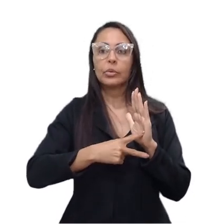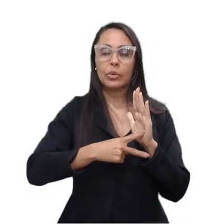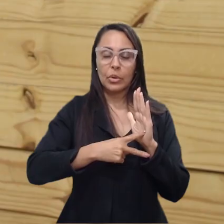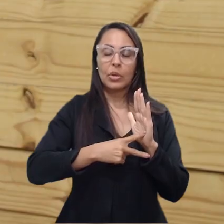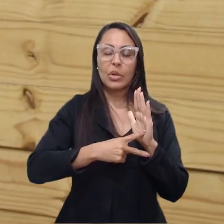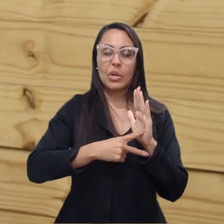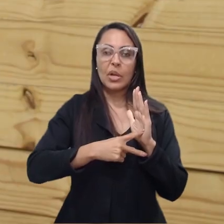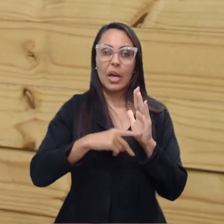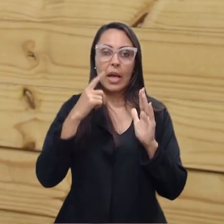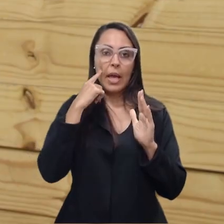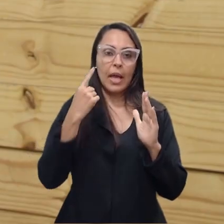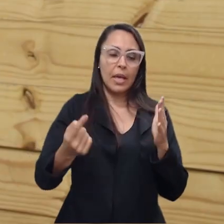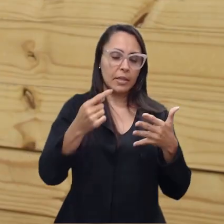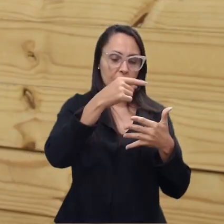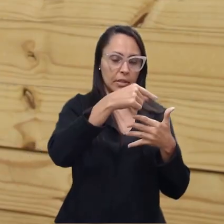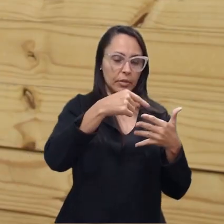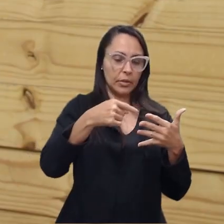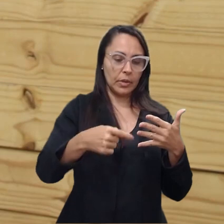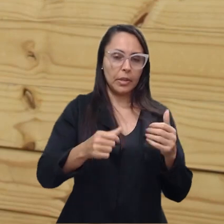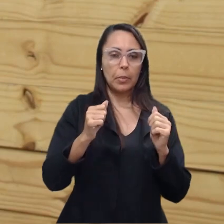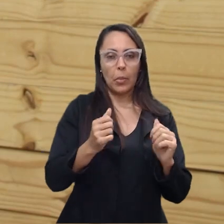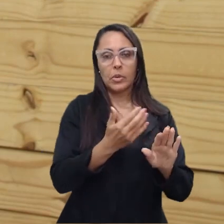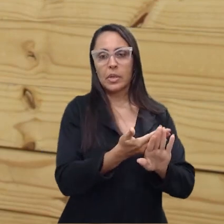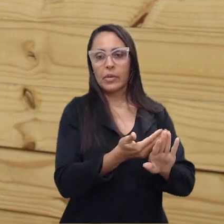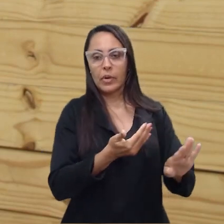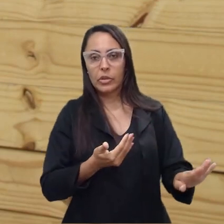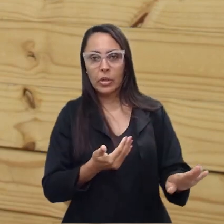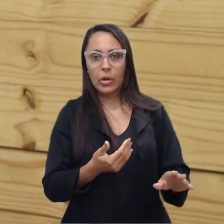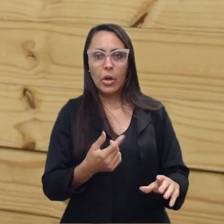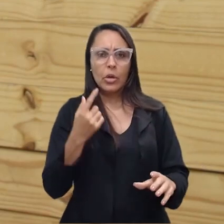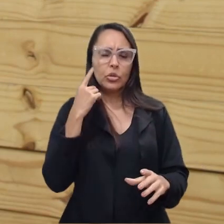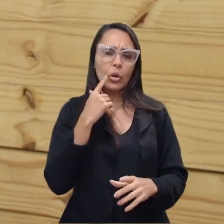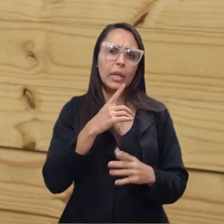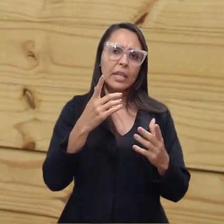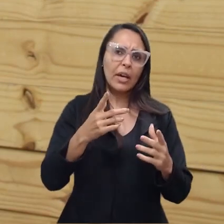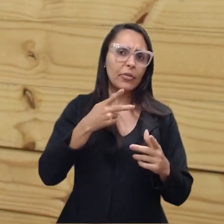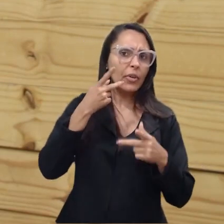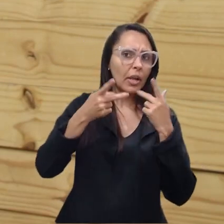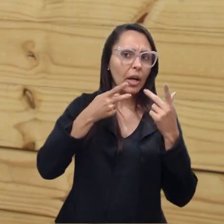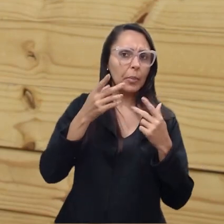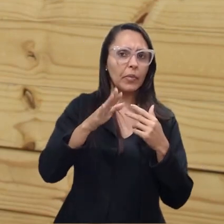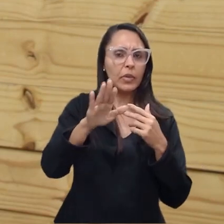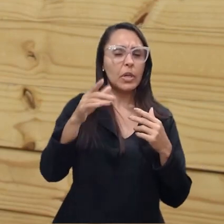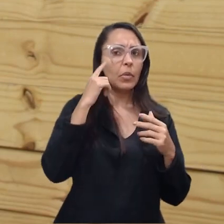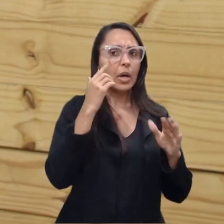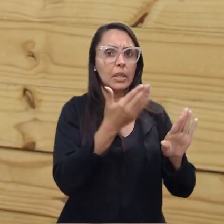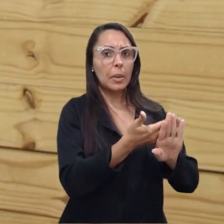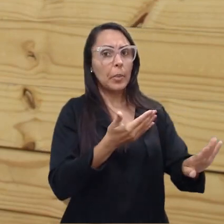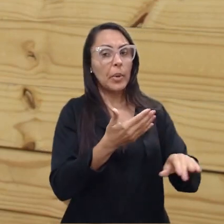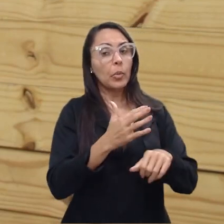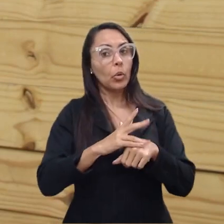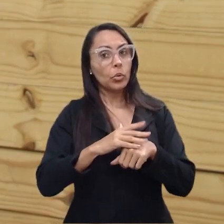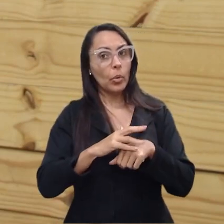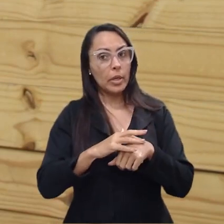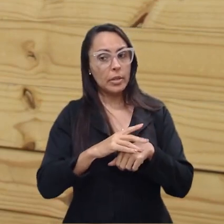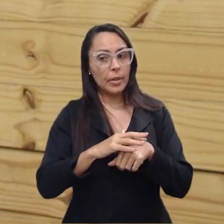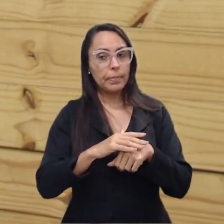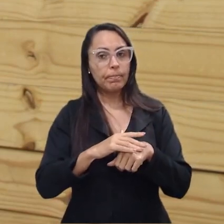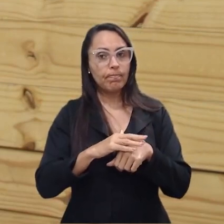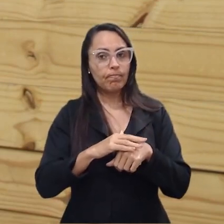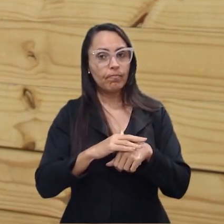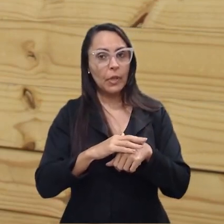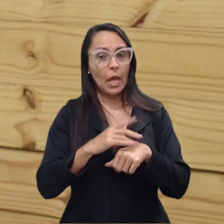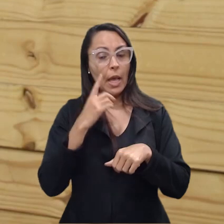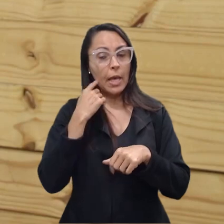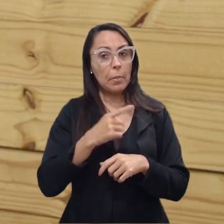categoria. Então, essas são as situações que ele pode se afastar. Só queria fazer uma ressalva em relação ao afastamento por doença. Quando esse